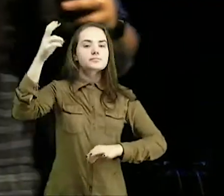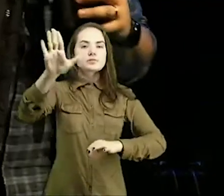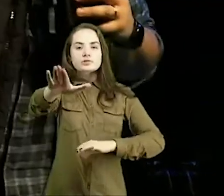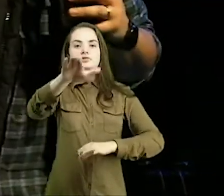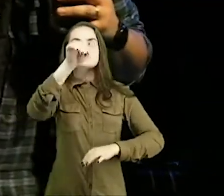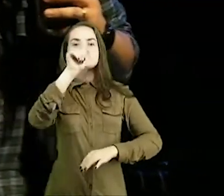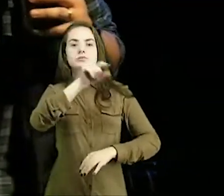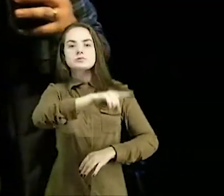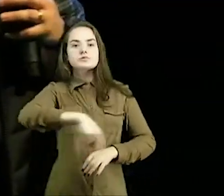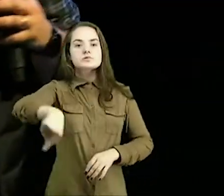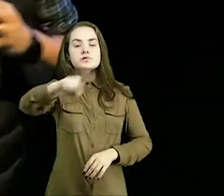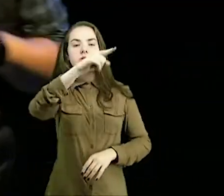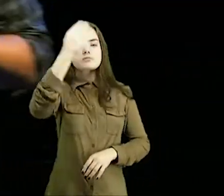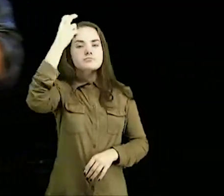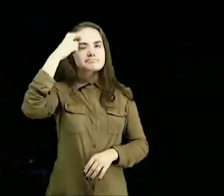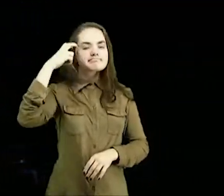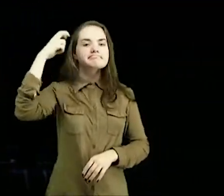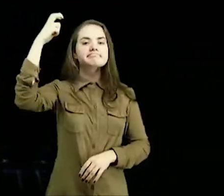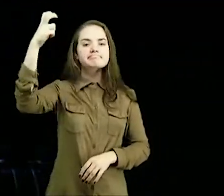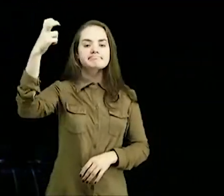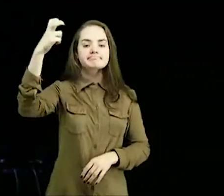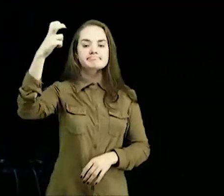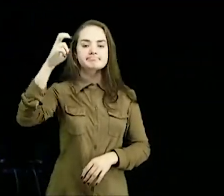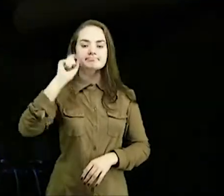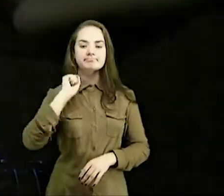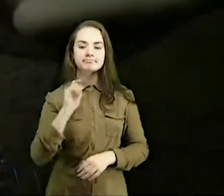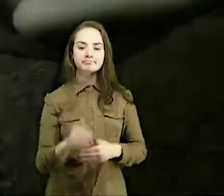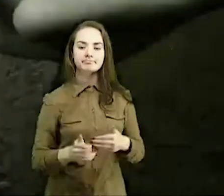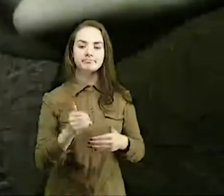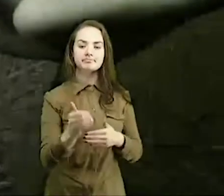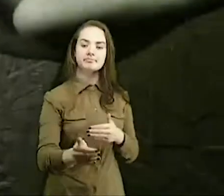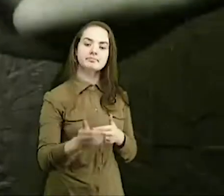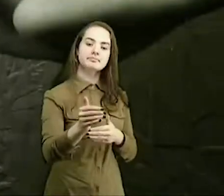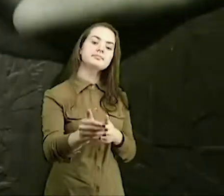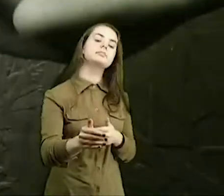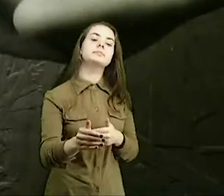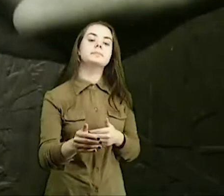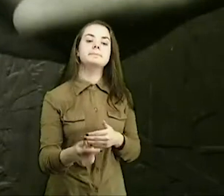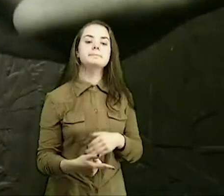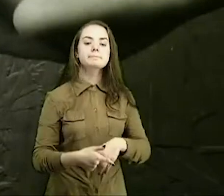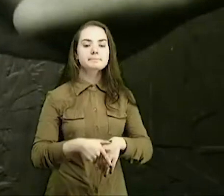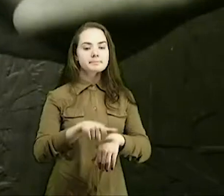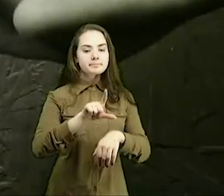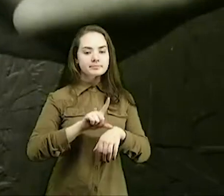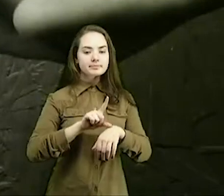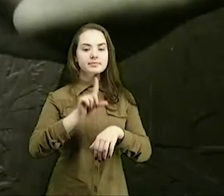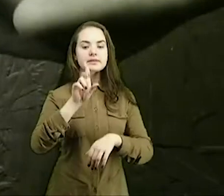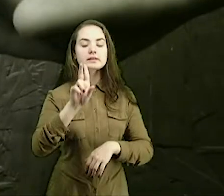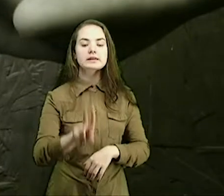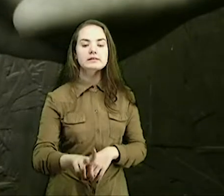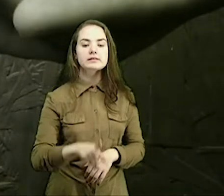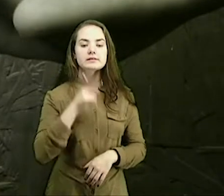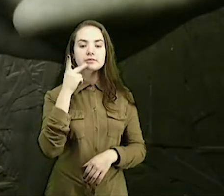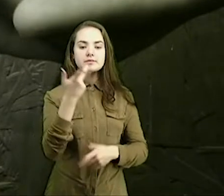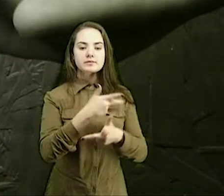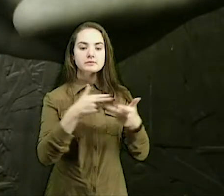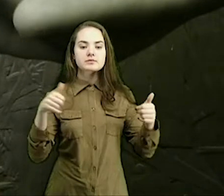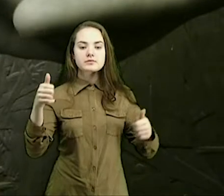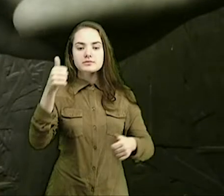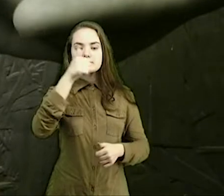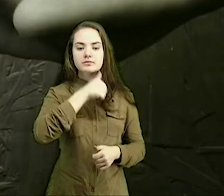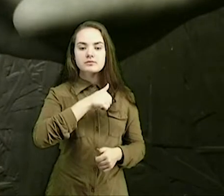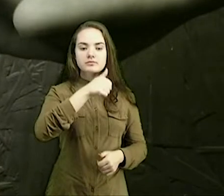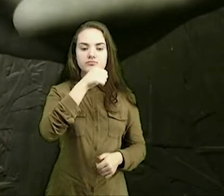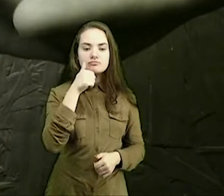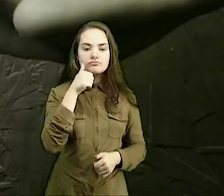a igreja para ser inteligente. E ele continua, antes, digo que as coisas que eles sacrificam, é a